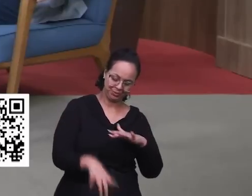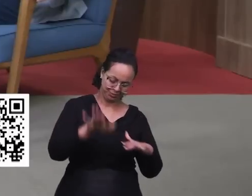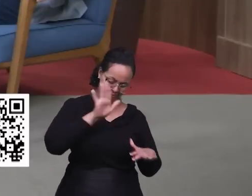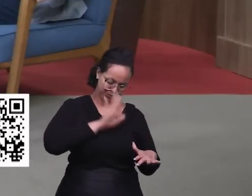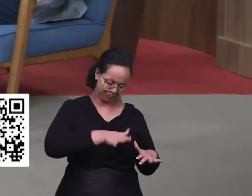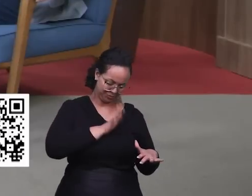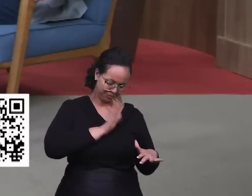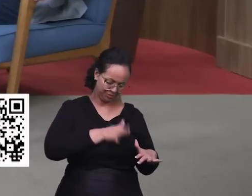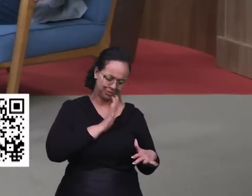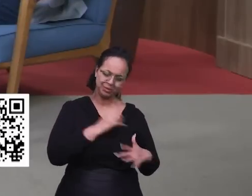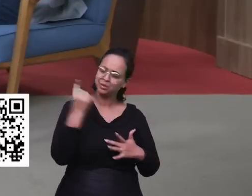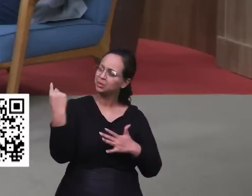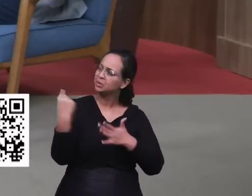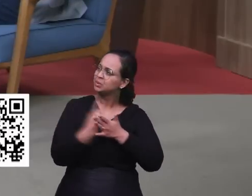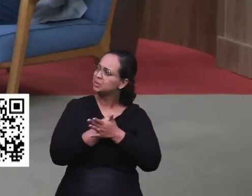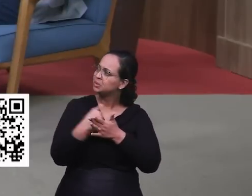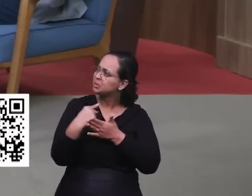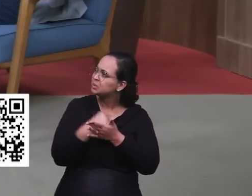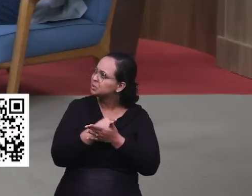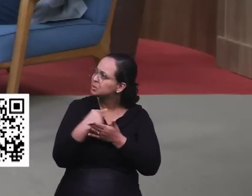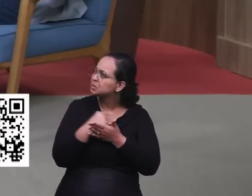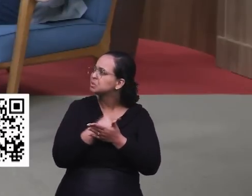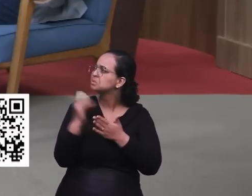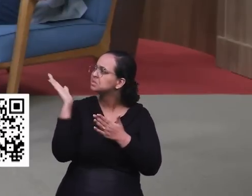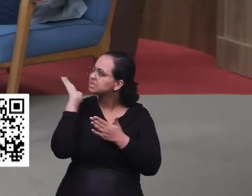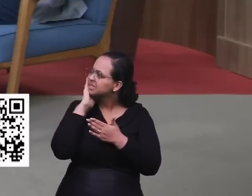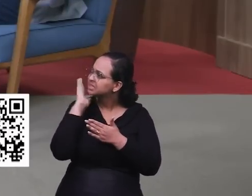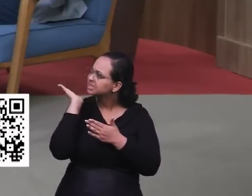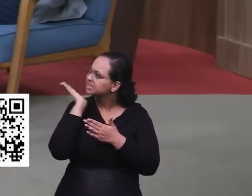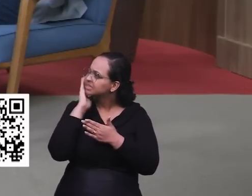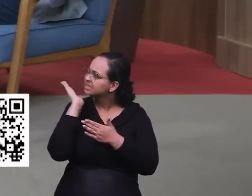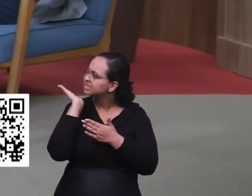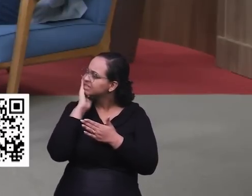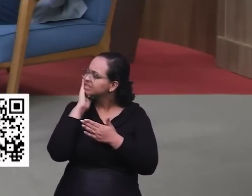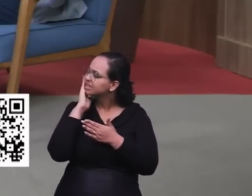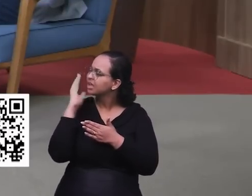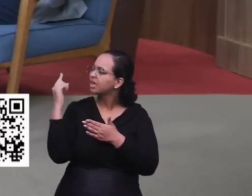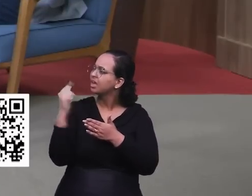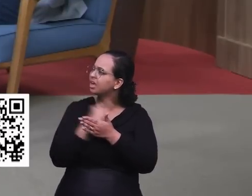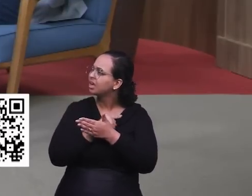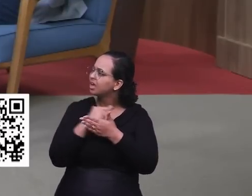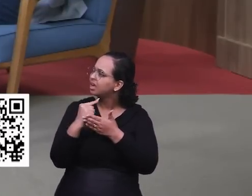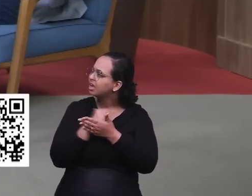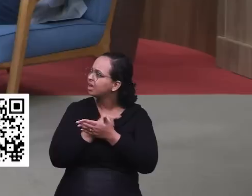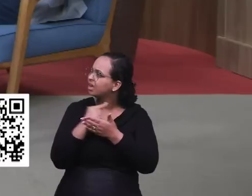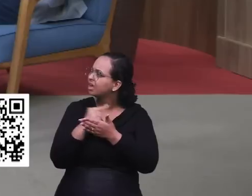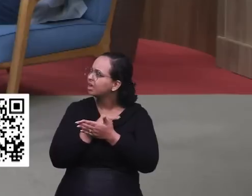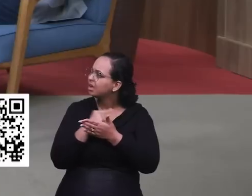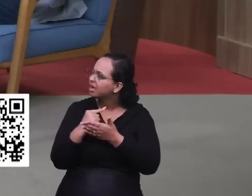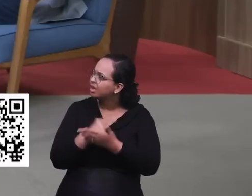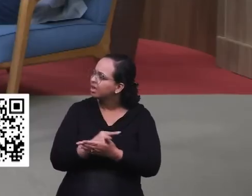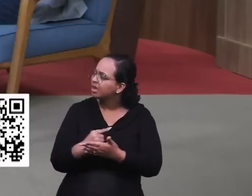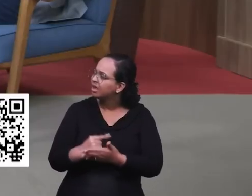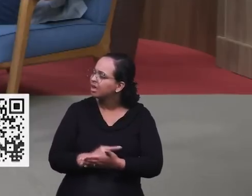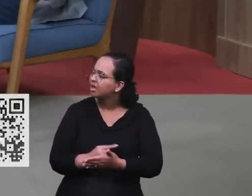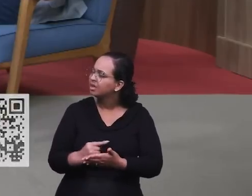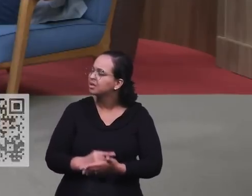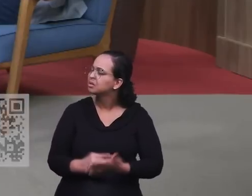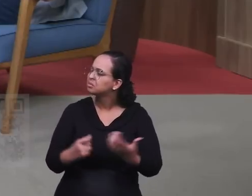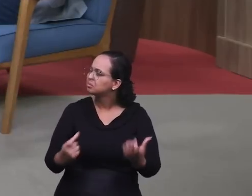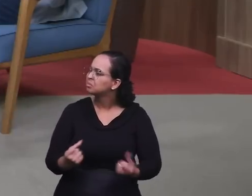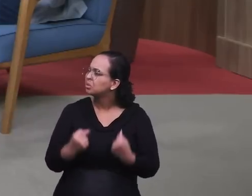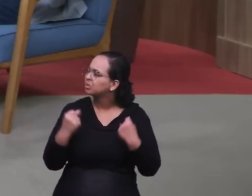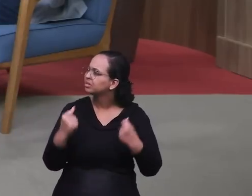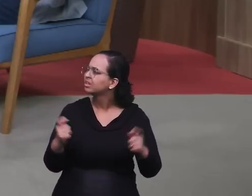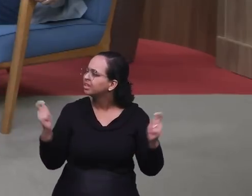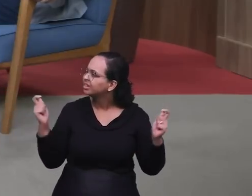salmista diz, sonda-me, ó Deus, ele faz essa afirmação que o Senhor tem a poder de sondar,